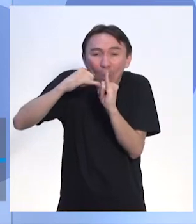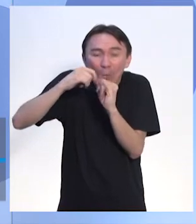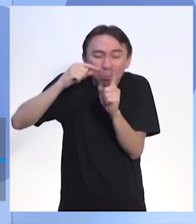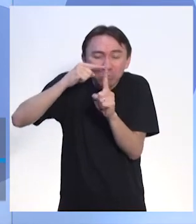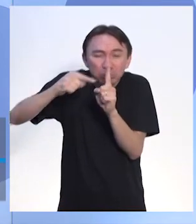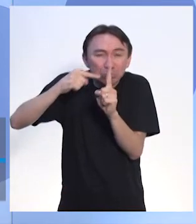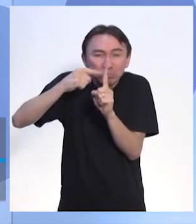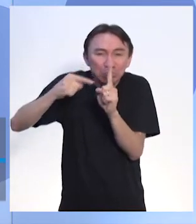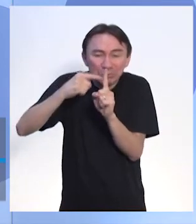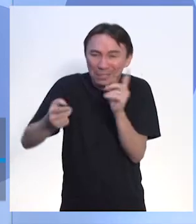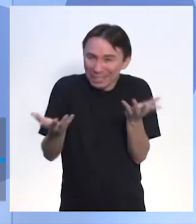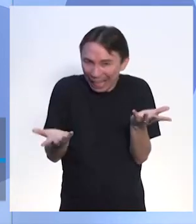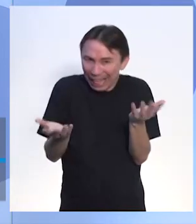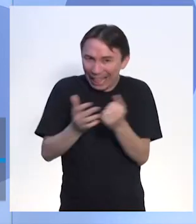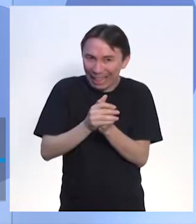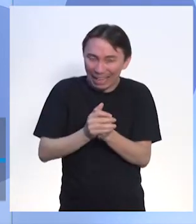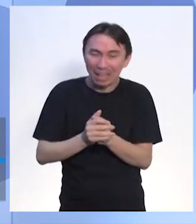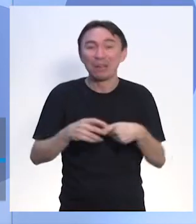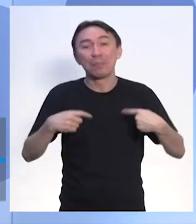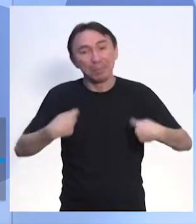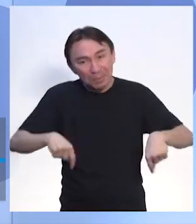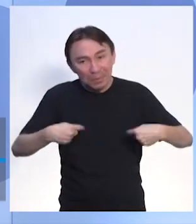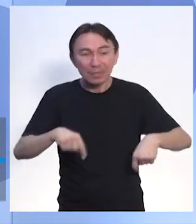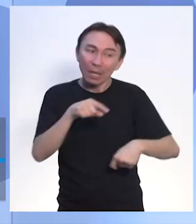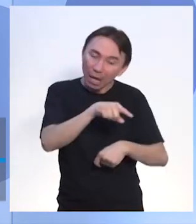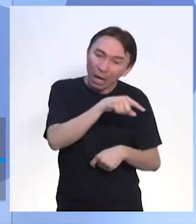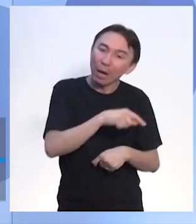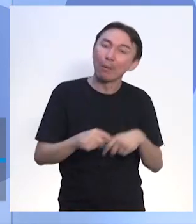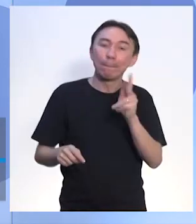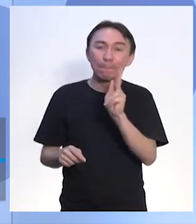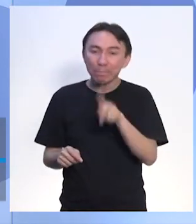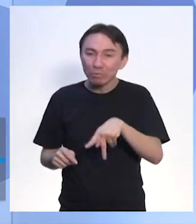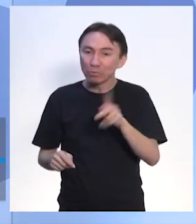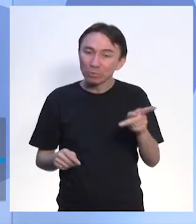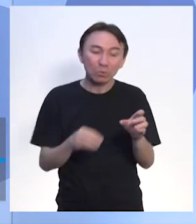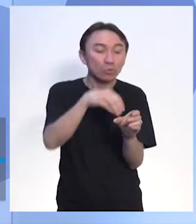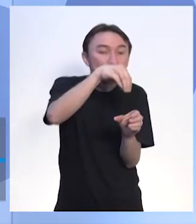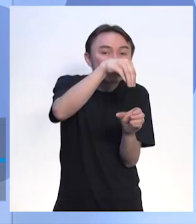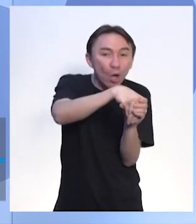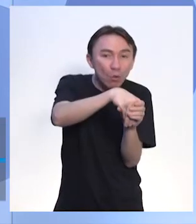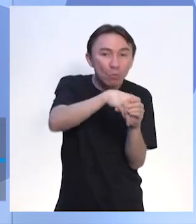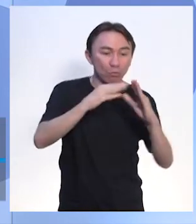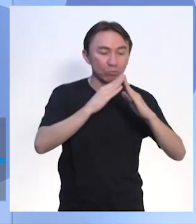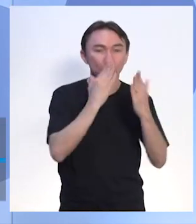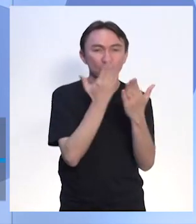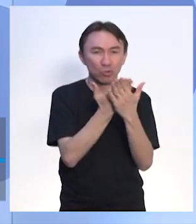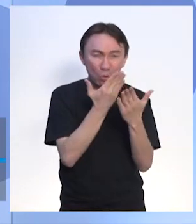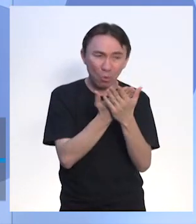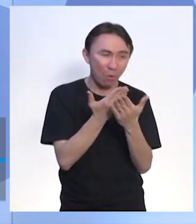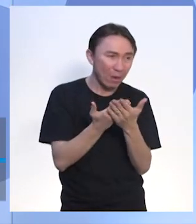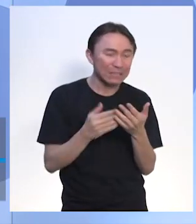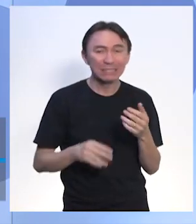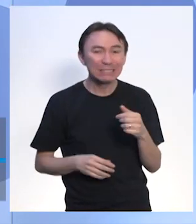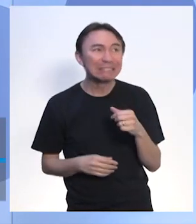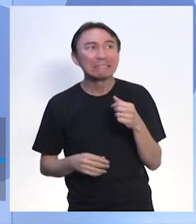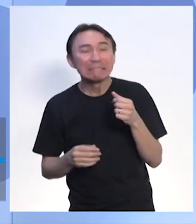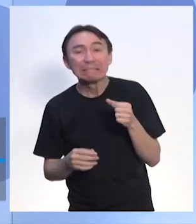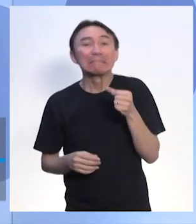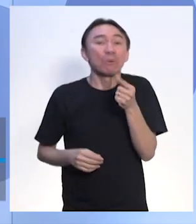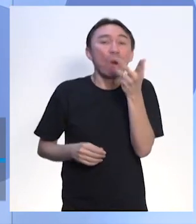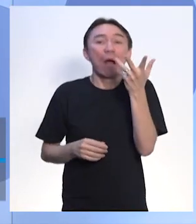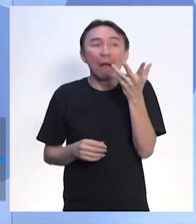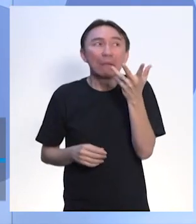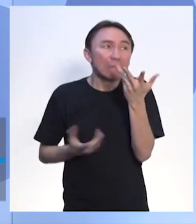professor dentro da escola, né? Não sei em que proporções, não sei em que medidas, a partir de novembro,